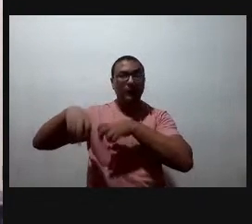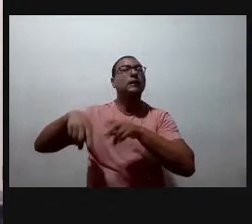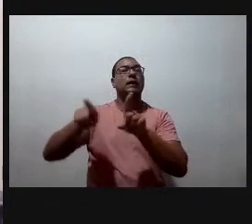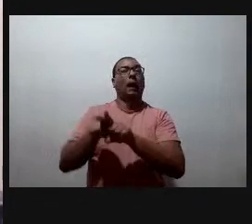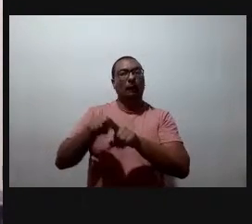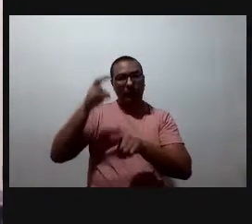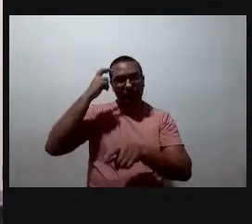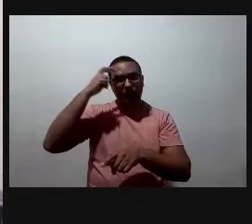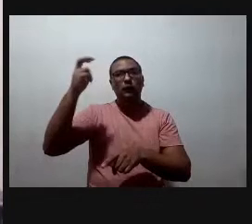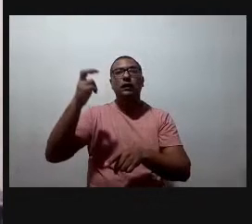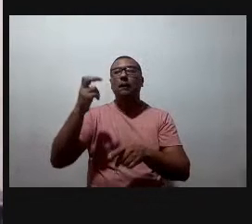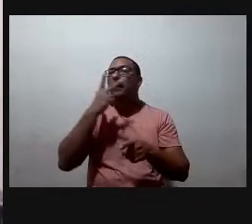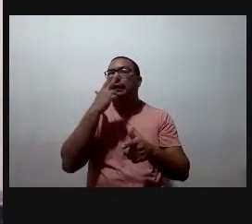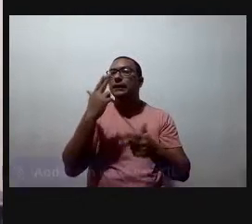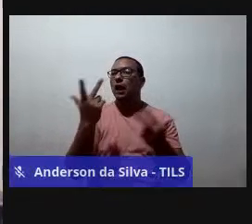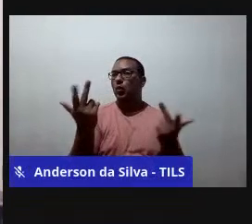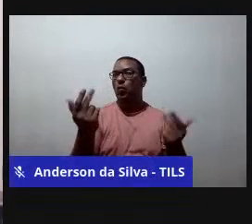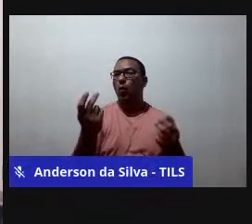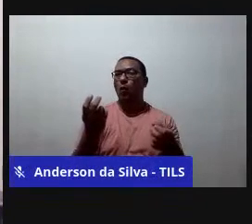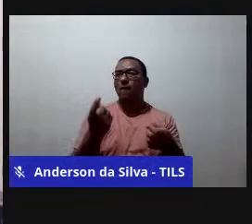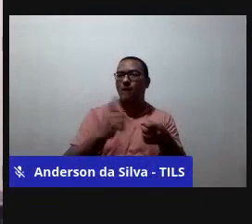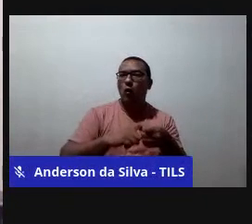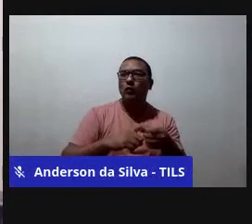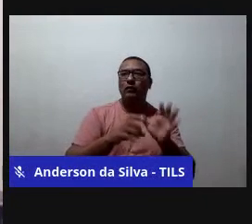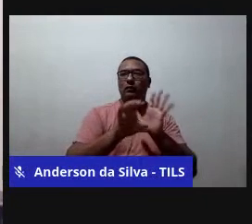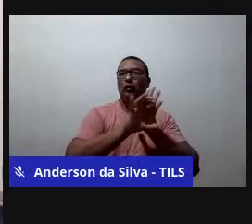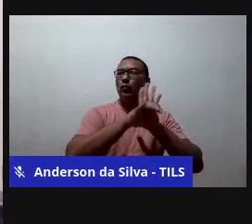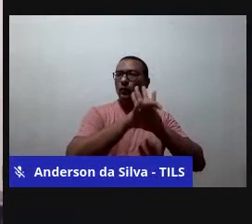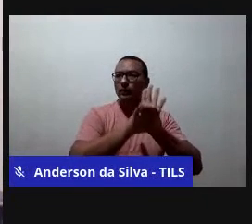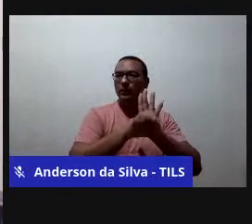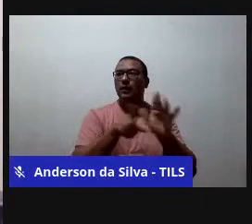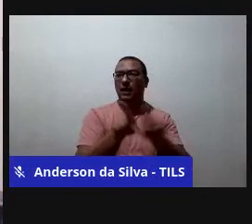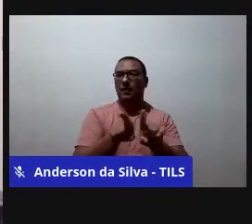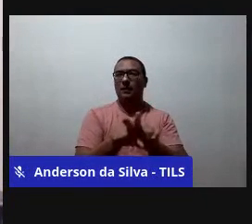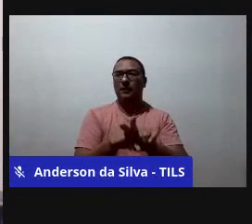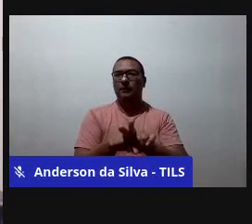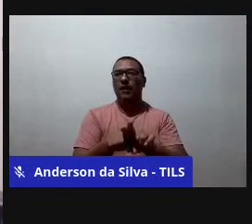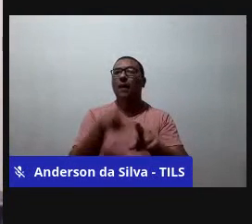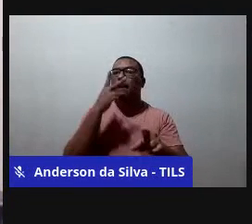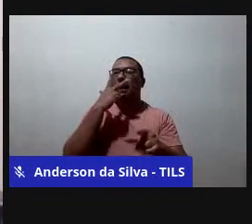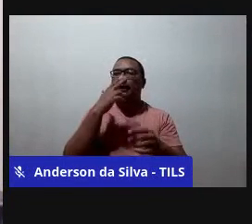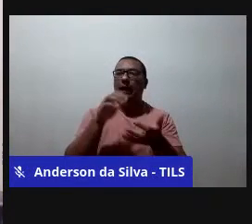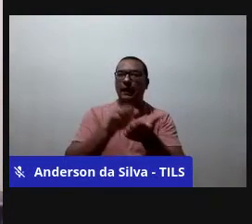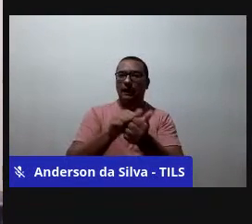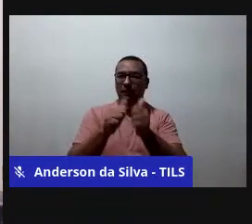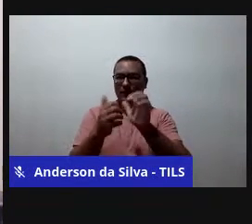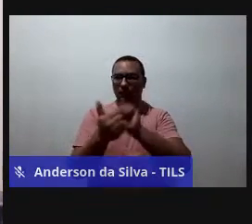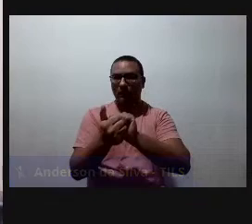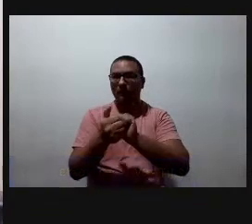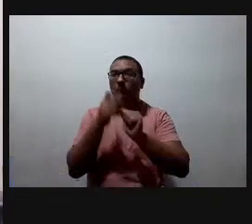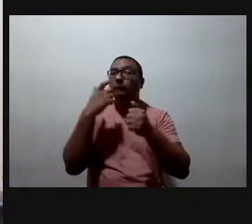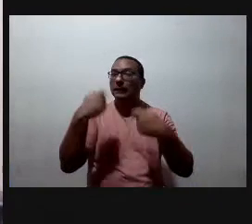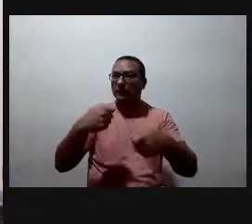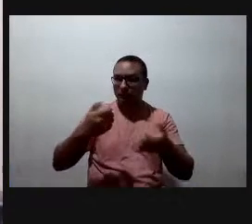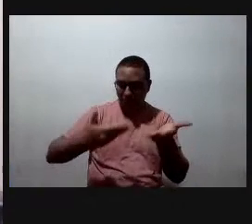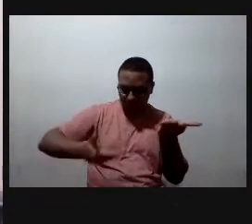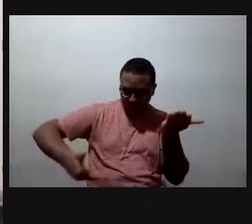esse mesmo conceito, mas de uma forma a se considerar a adaptação, essa simbiose entre